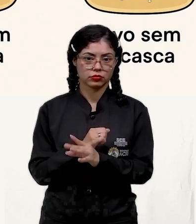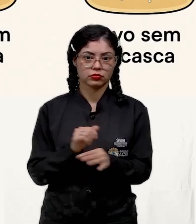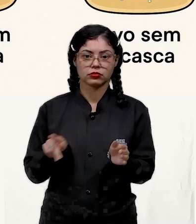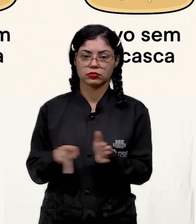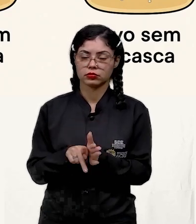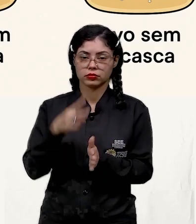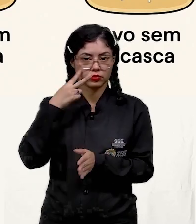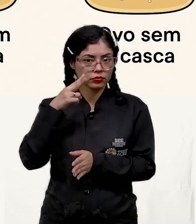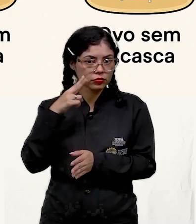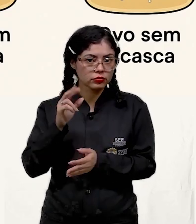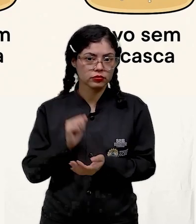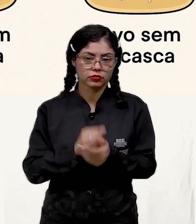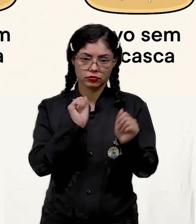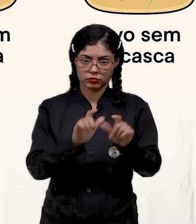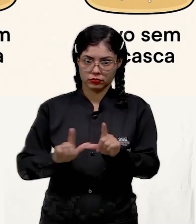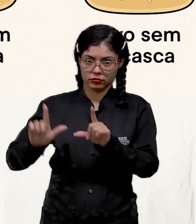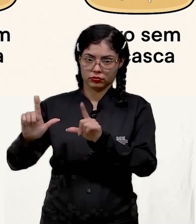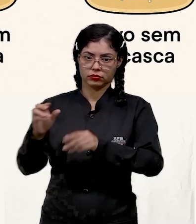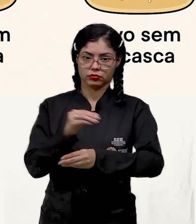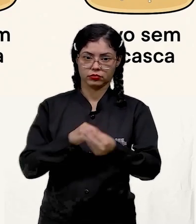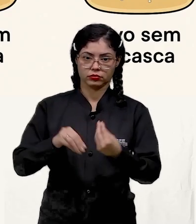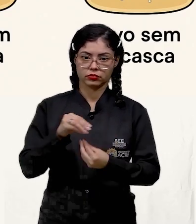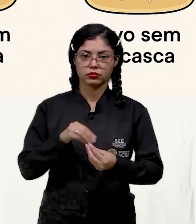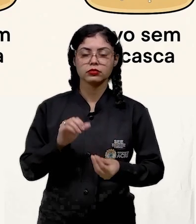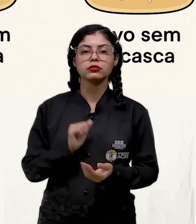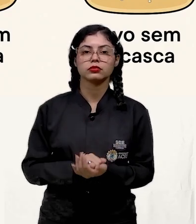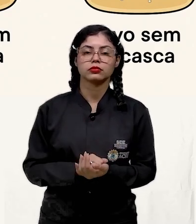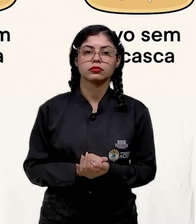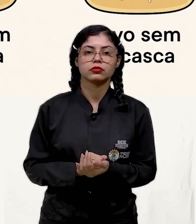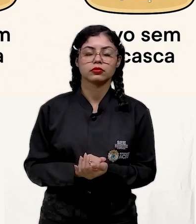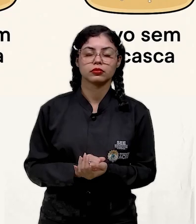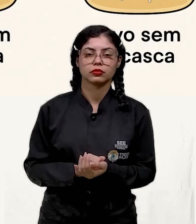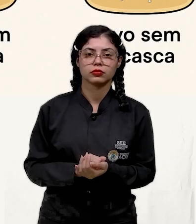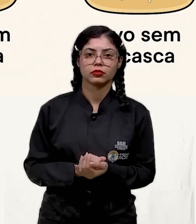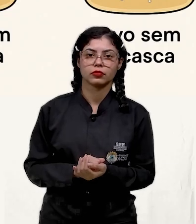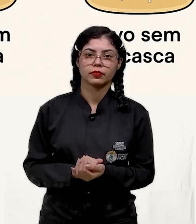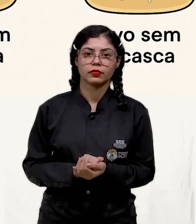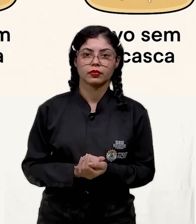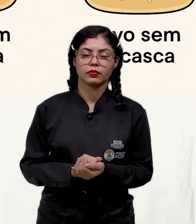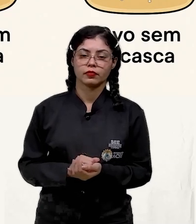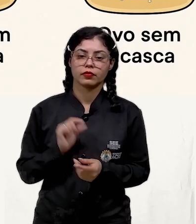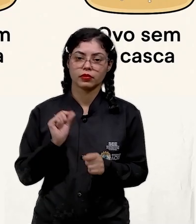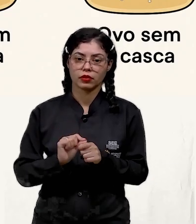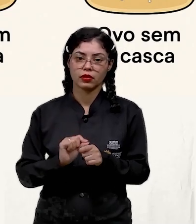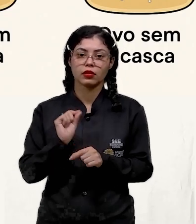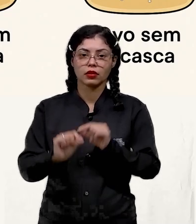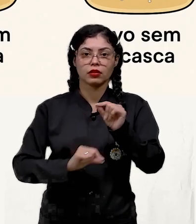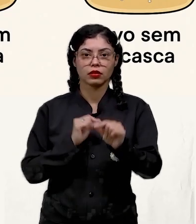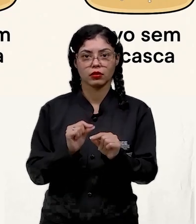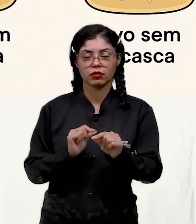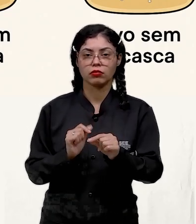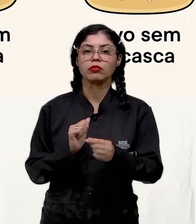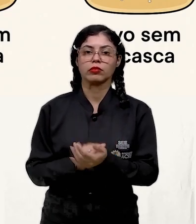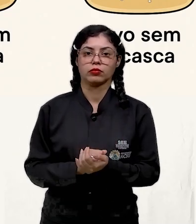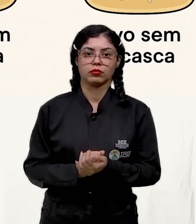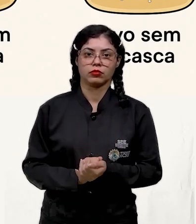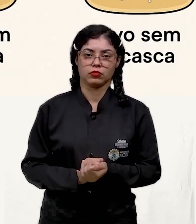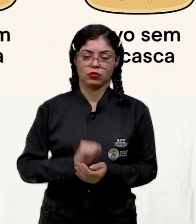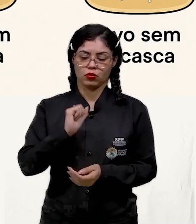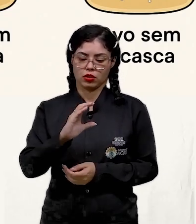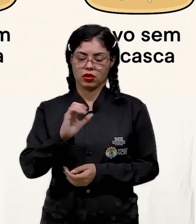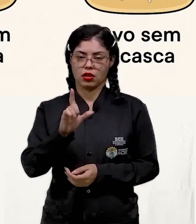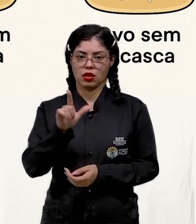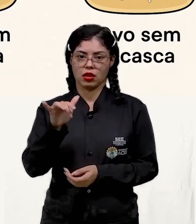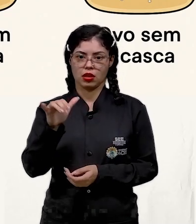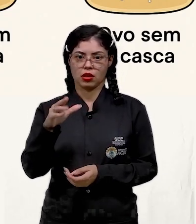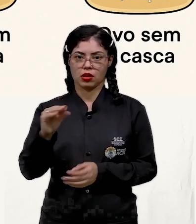vendo aí no nosso slide, né, essa reação. Então, ele vai reagir e vai formar quem, gente? O acetato de cálcio